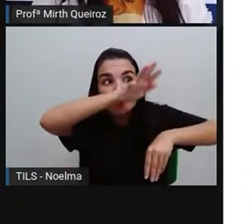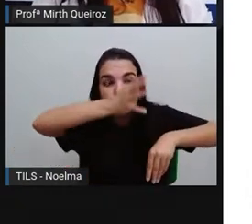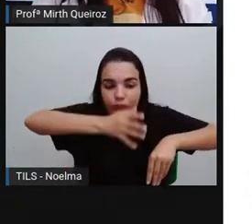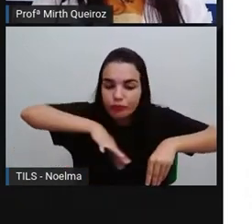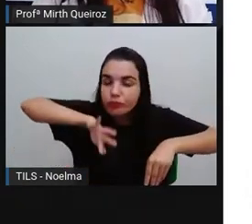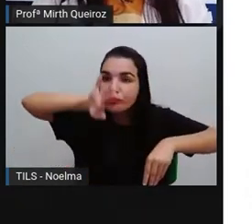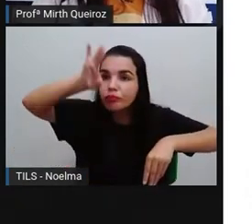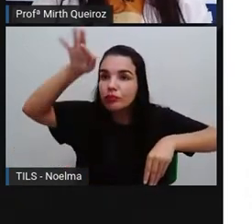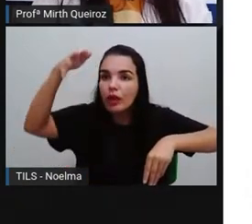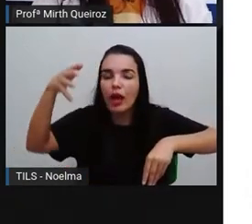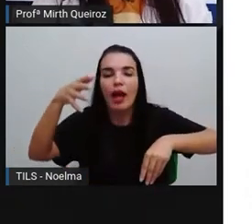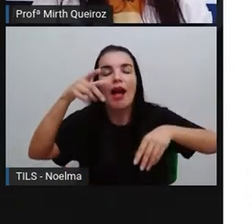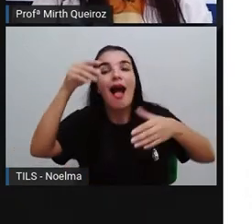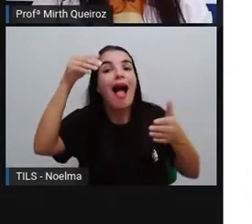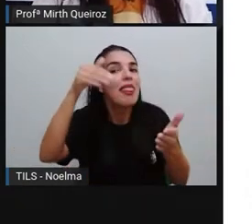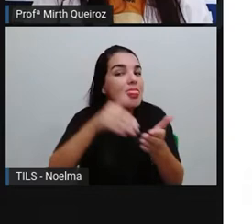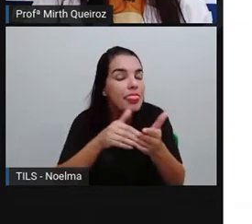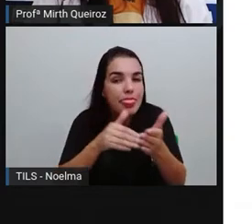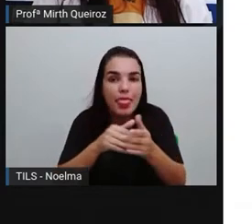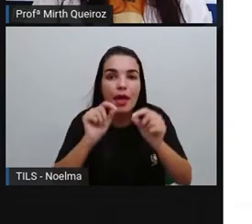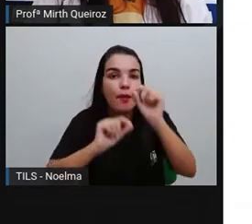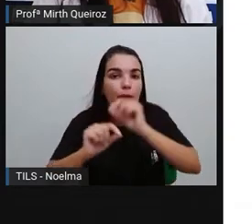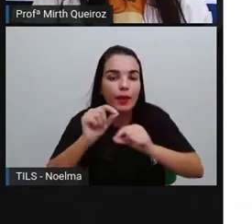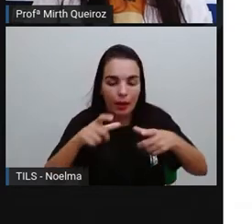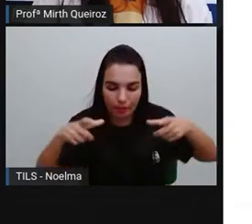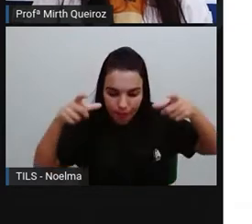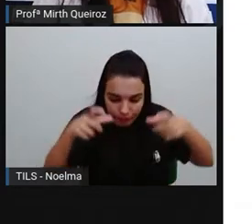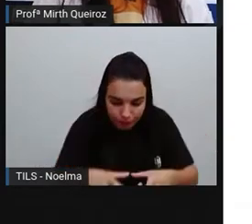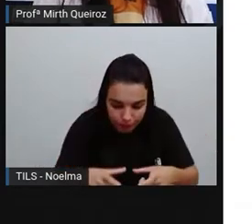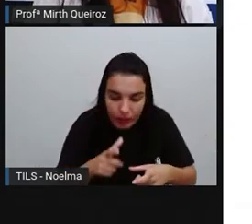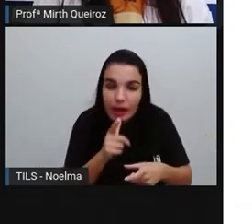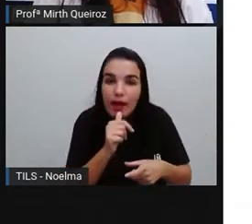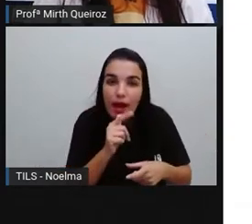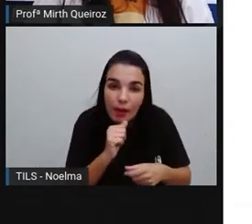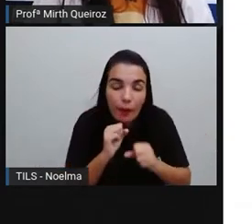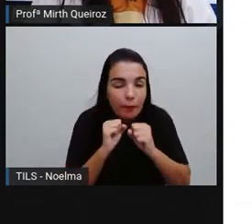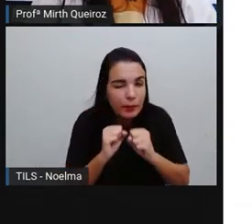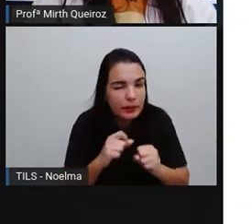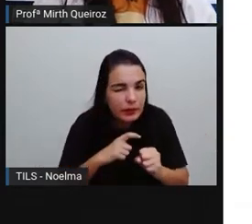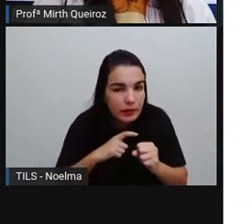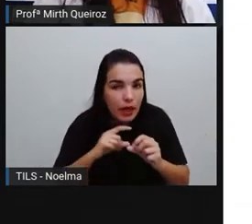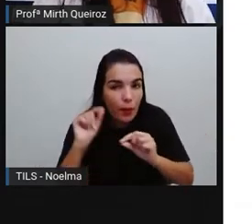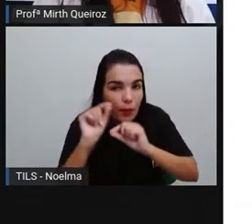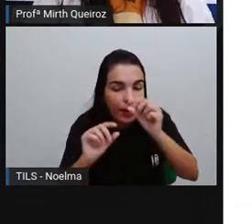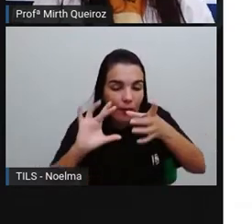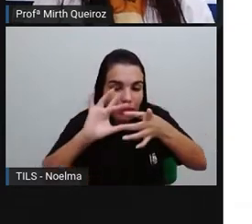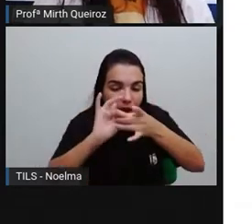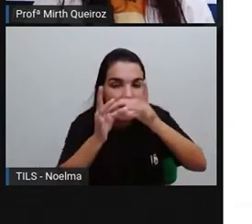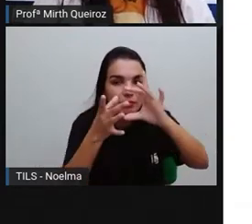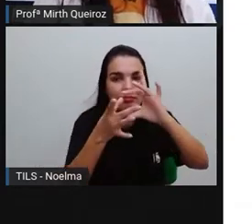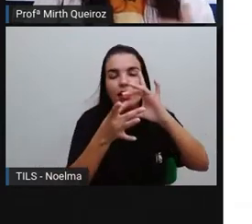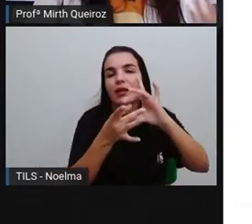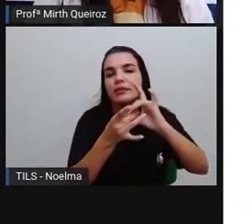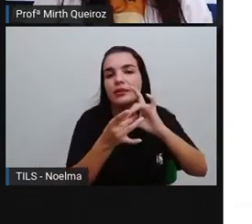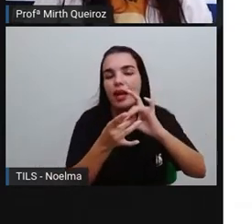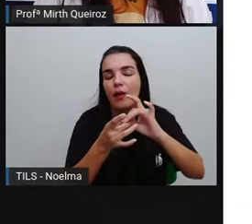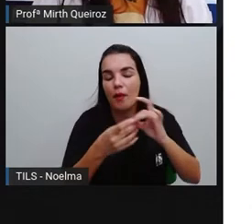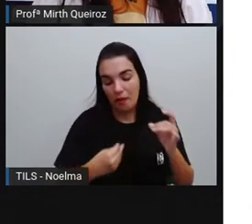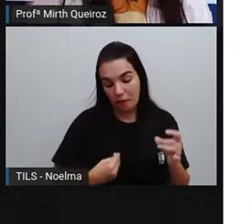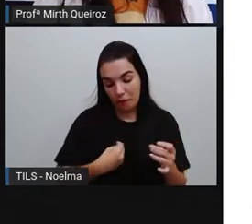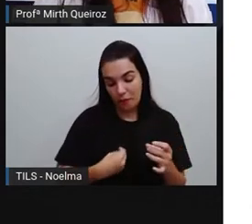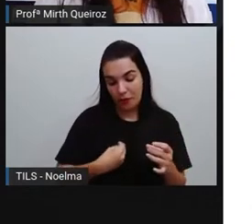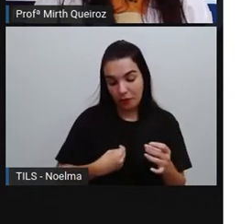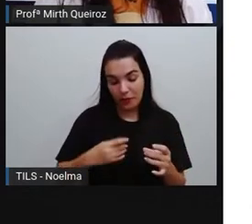d'água, ali se tem um ecossistema, porque nós vamos ter ali a relação, uma relação que acontece entre seres